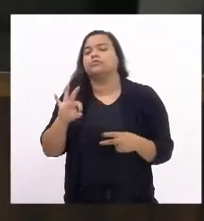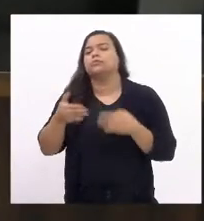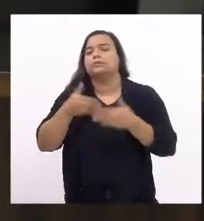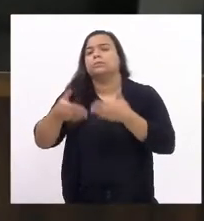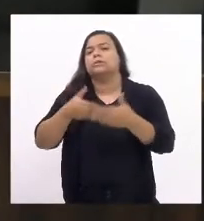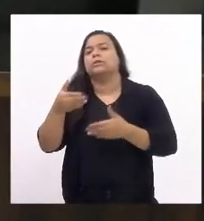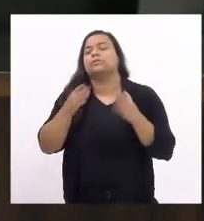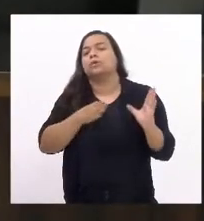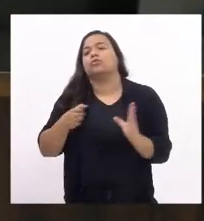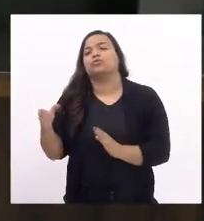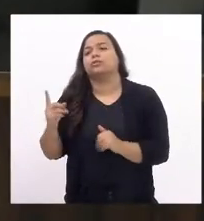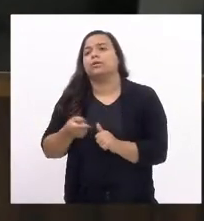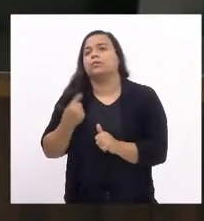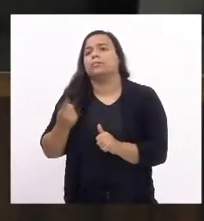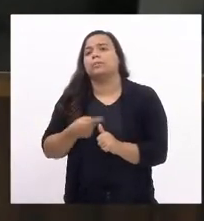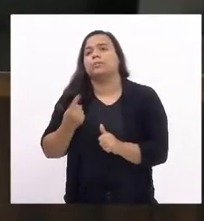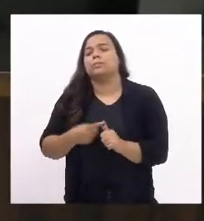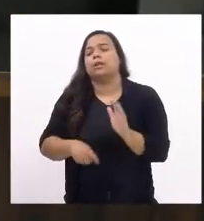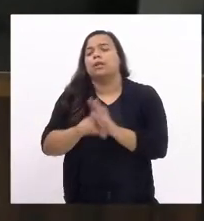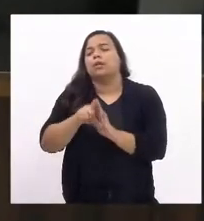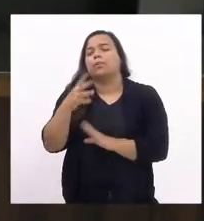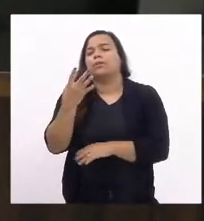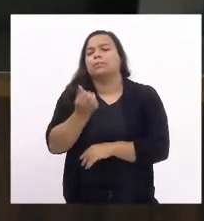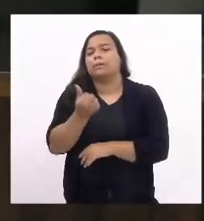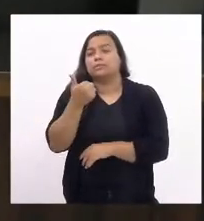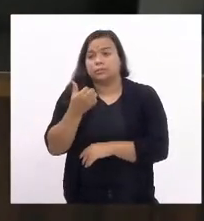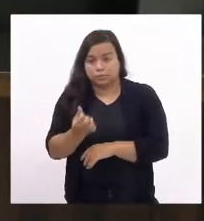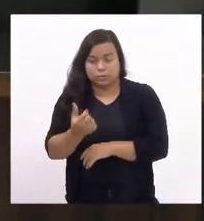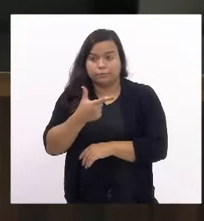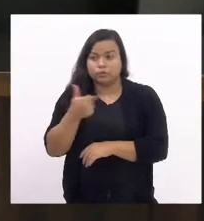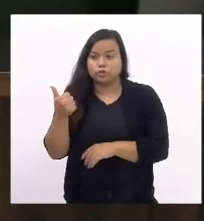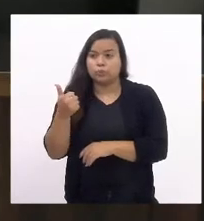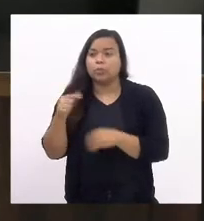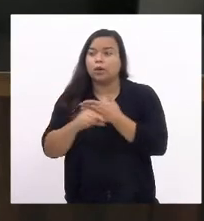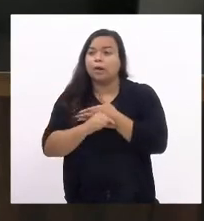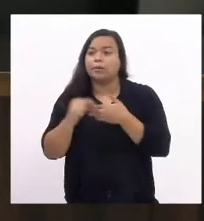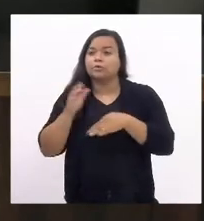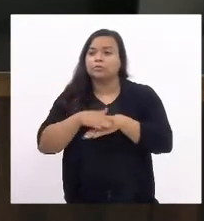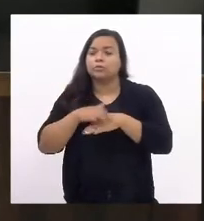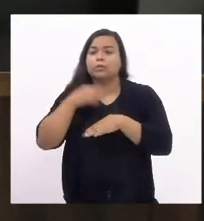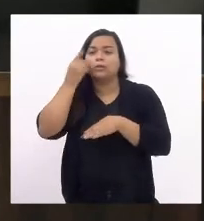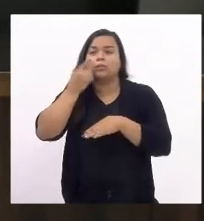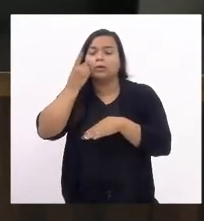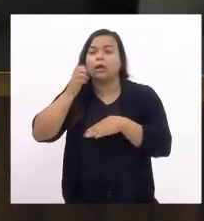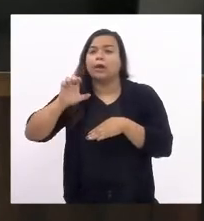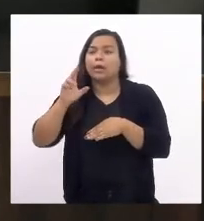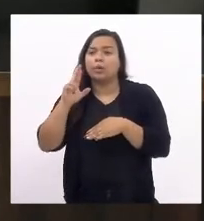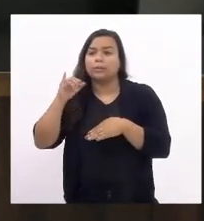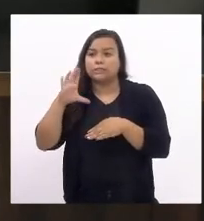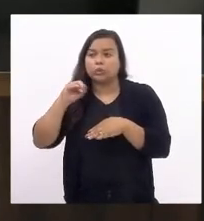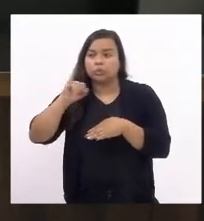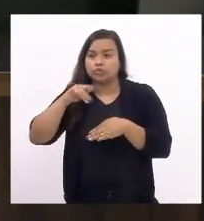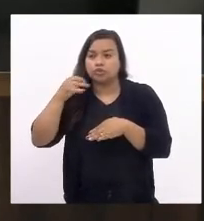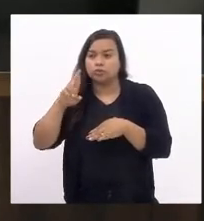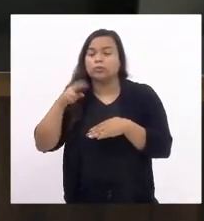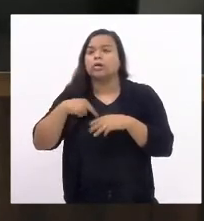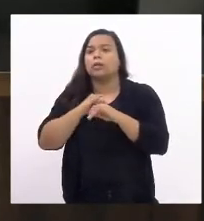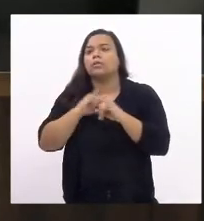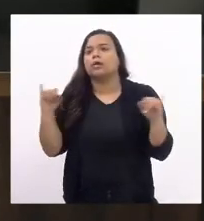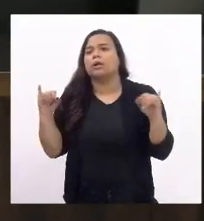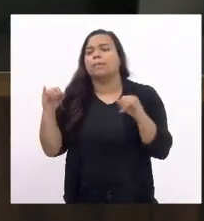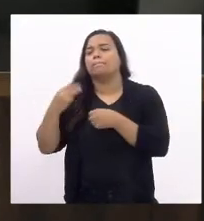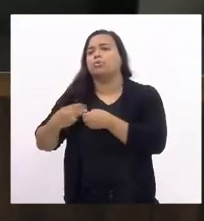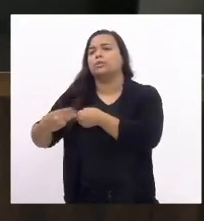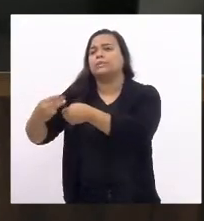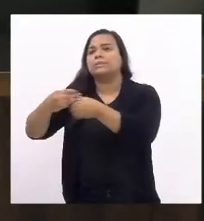projeto de lei 4616 de 21, de autoria do deputado Eurico Júnior, que declara município de Tanguá, capital